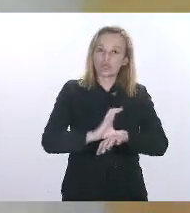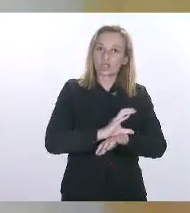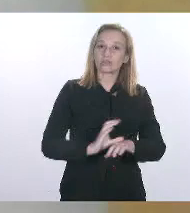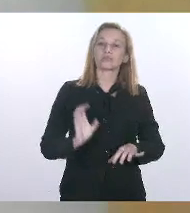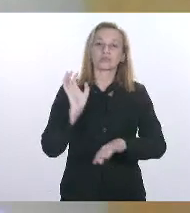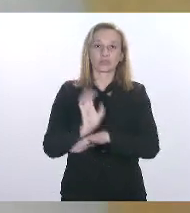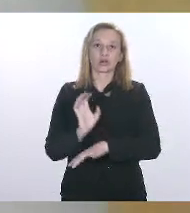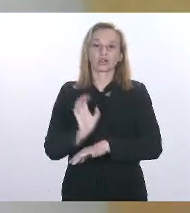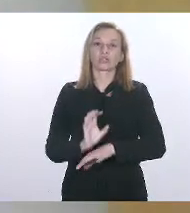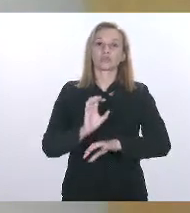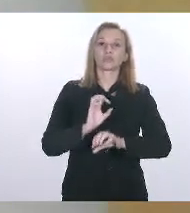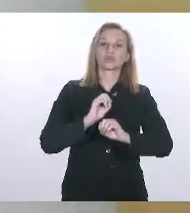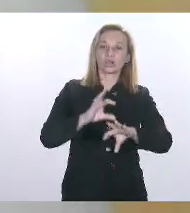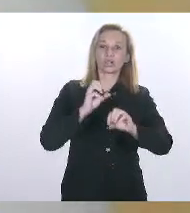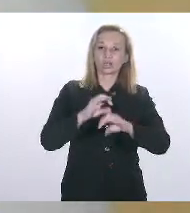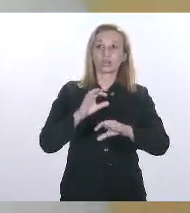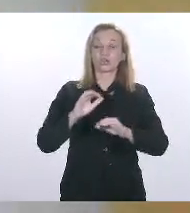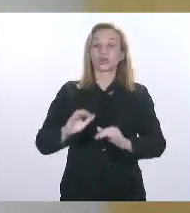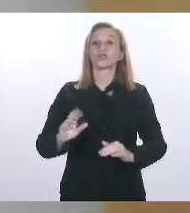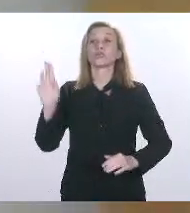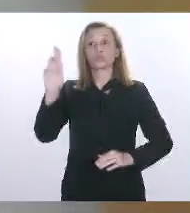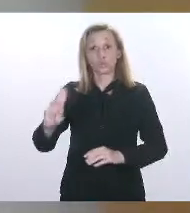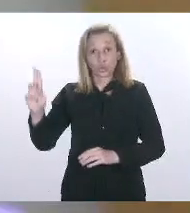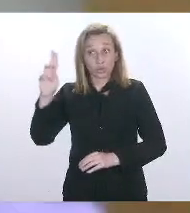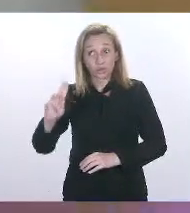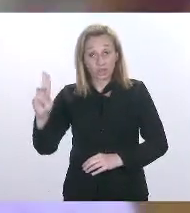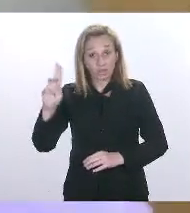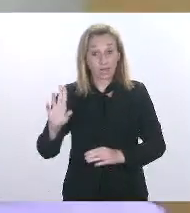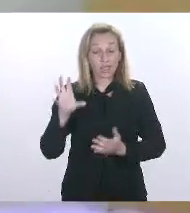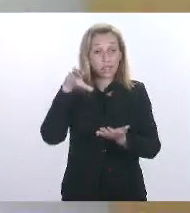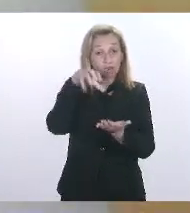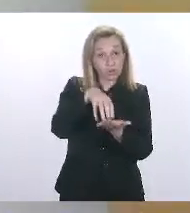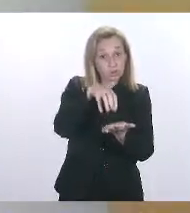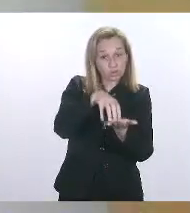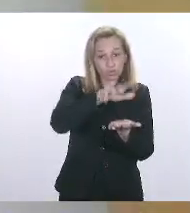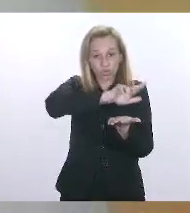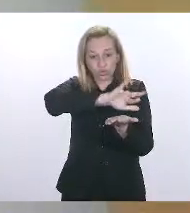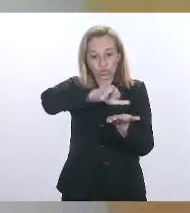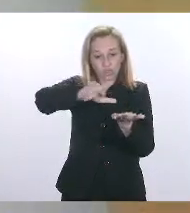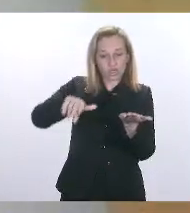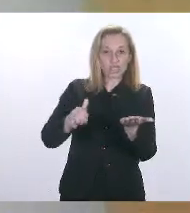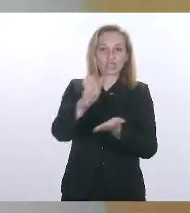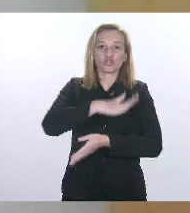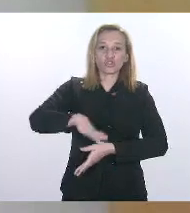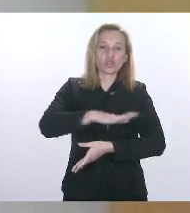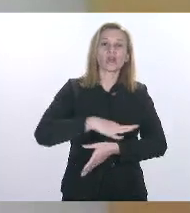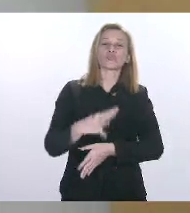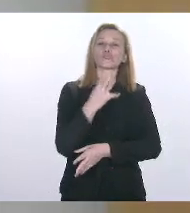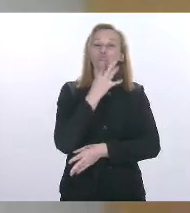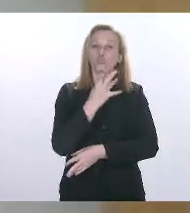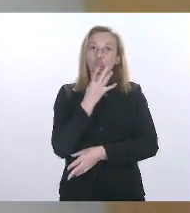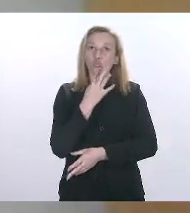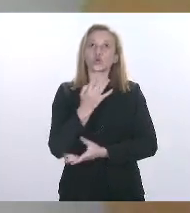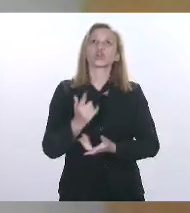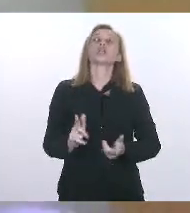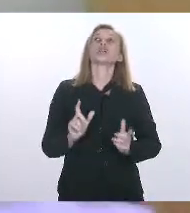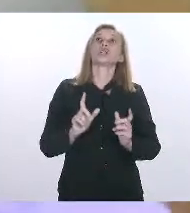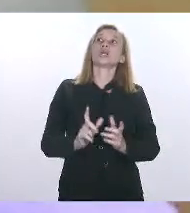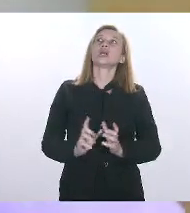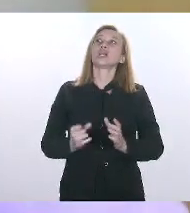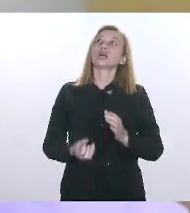universidade, não apenas como centro universitário, tendo em vista que ela tem diversidade de áreas do conhecimento em que ela